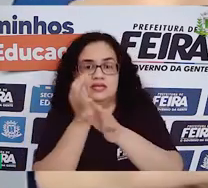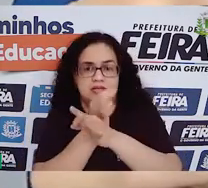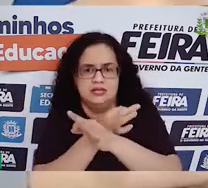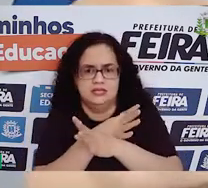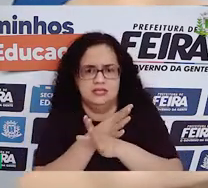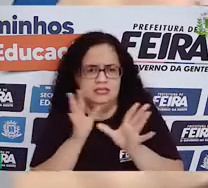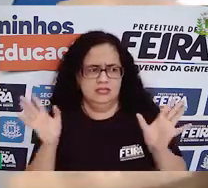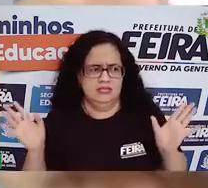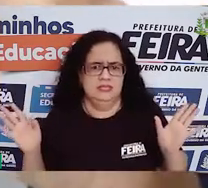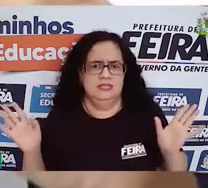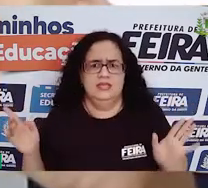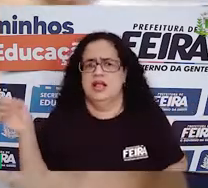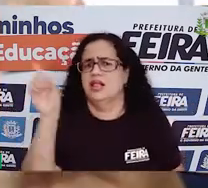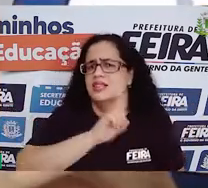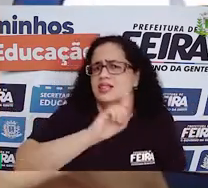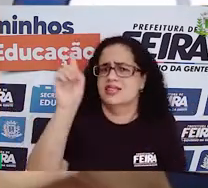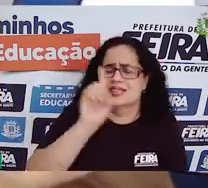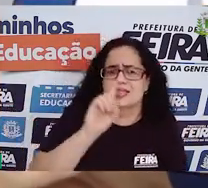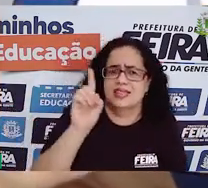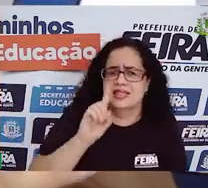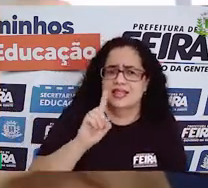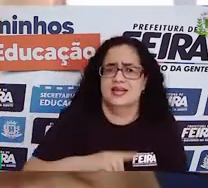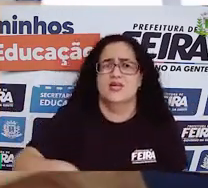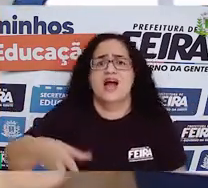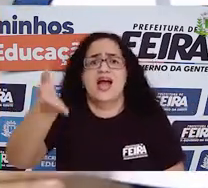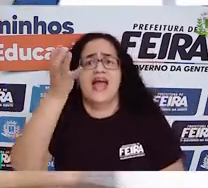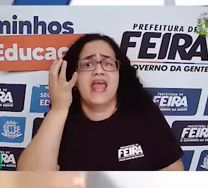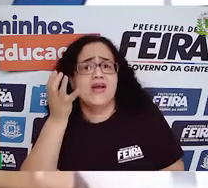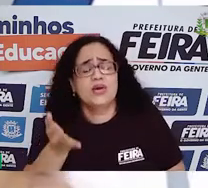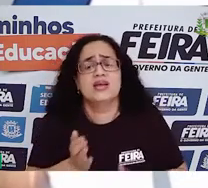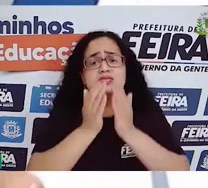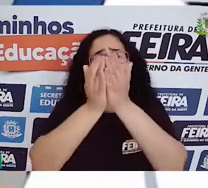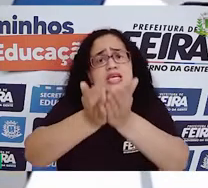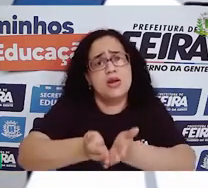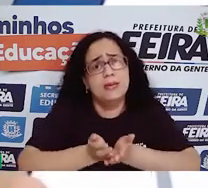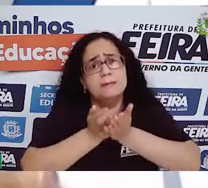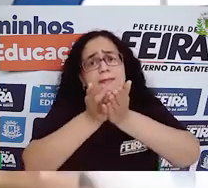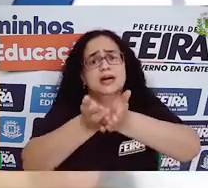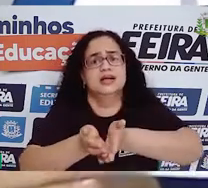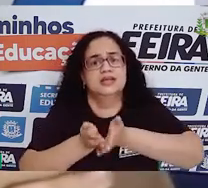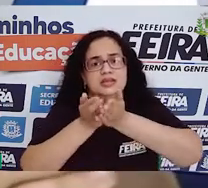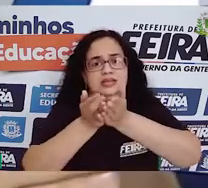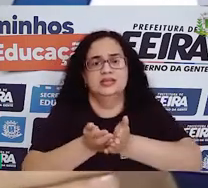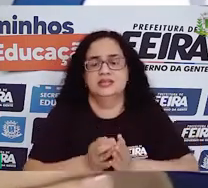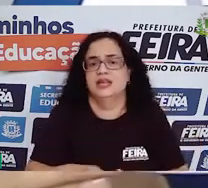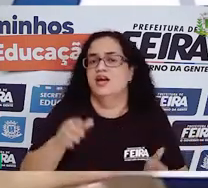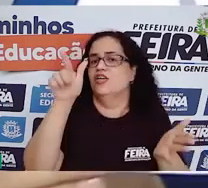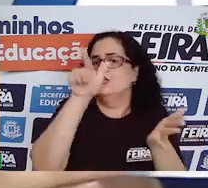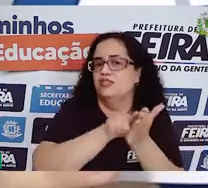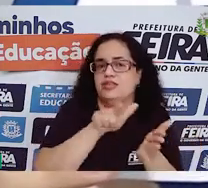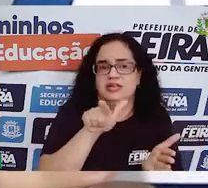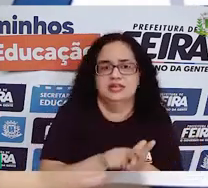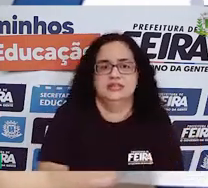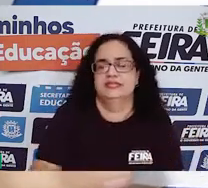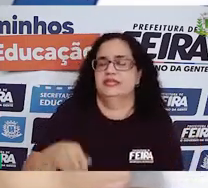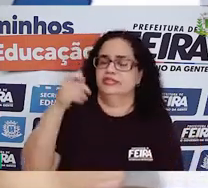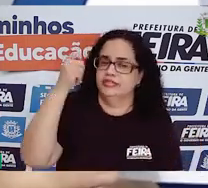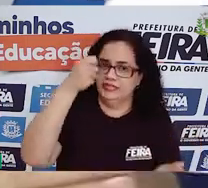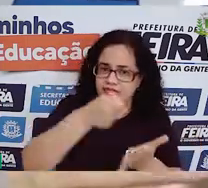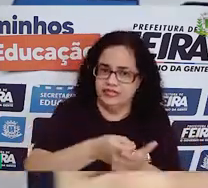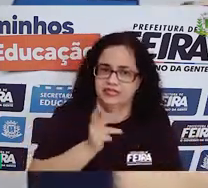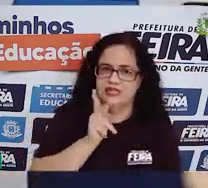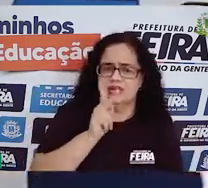Pronto! Não, menina, eu quero ser um barco. A folha de papel